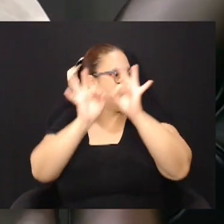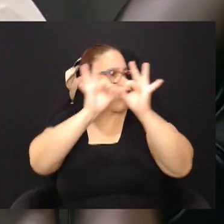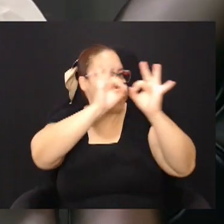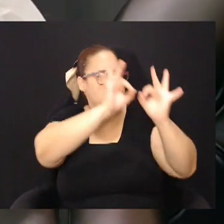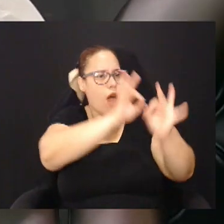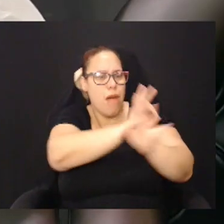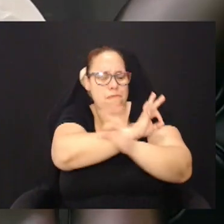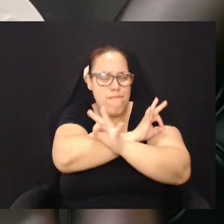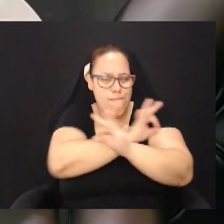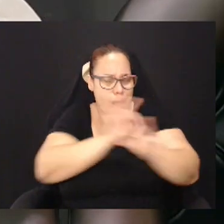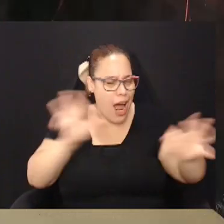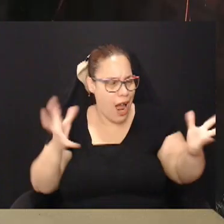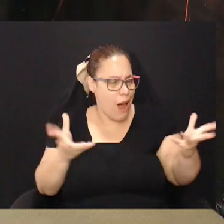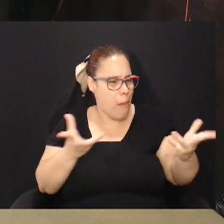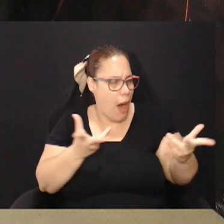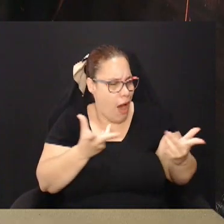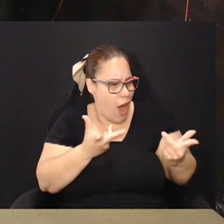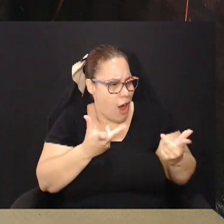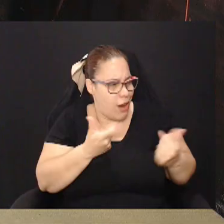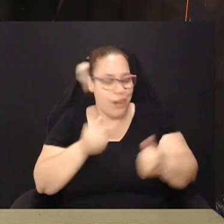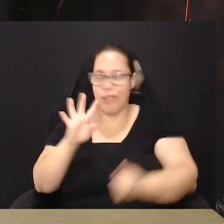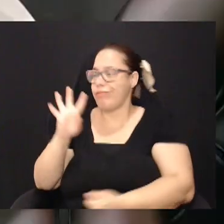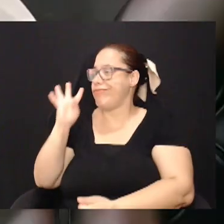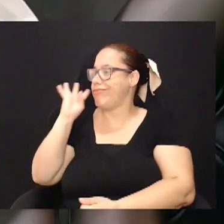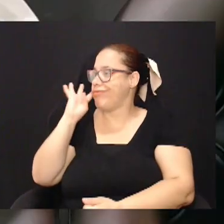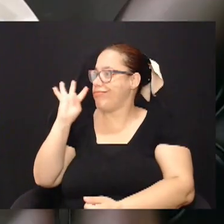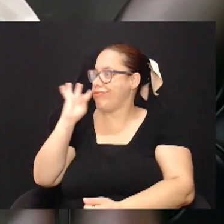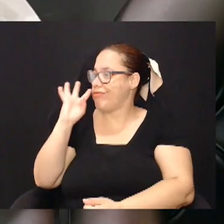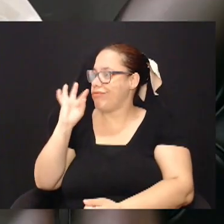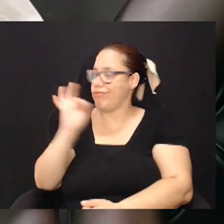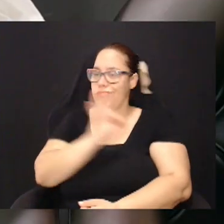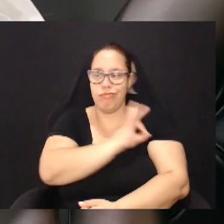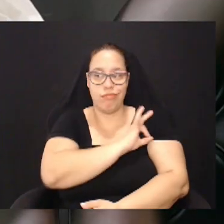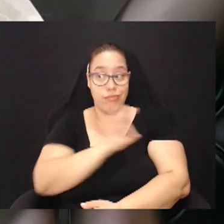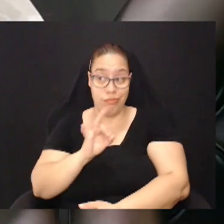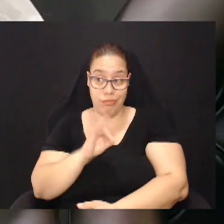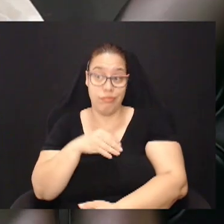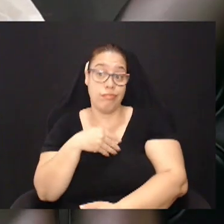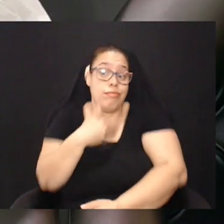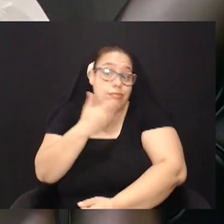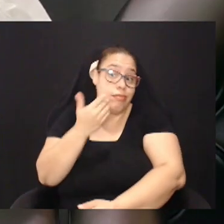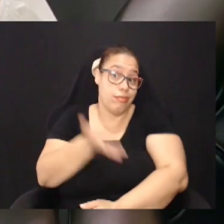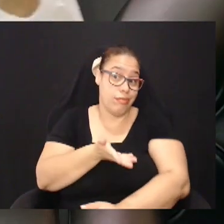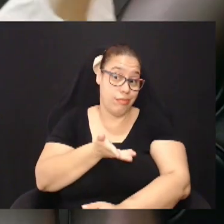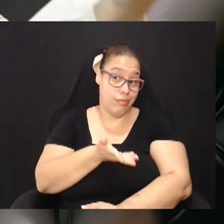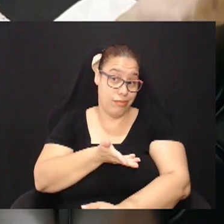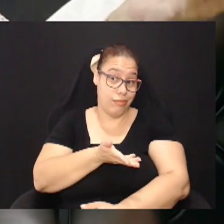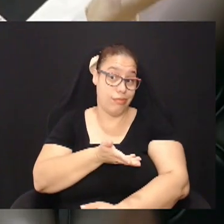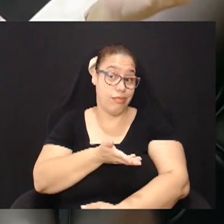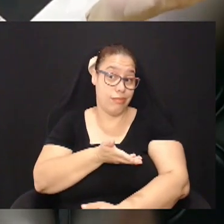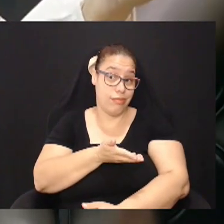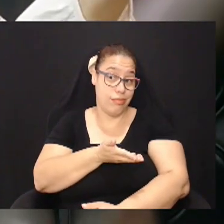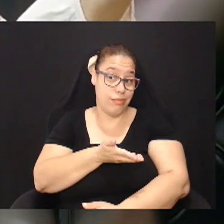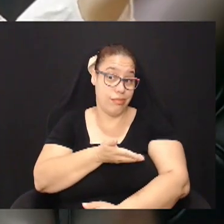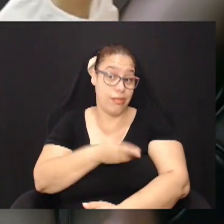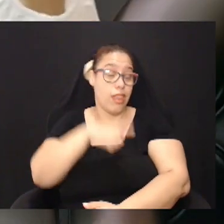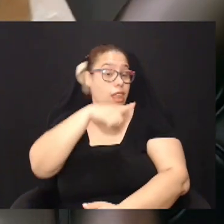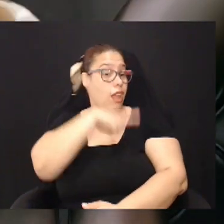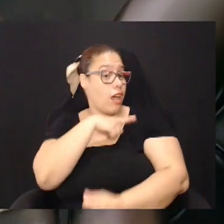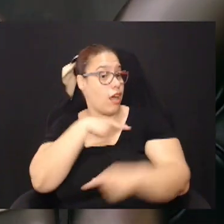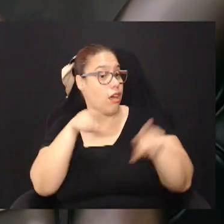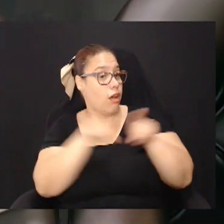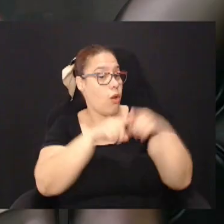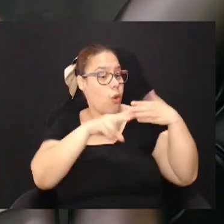fantástico também. Que legal. Né? Então, assim, e aí também tem o impacto muito